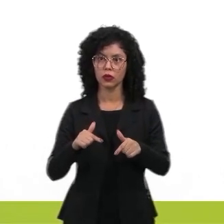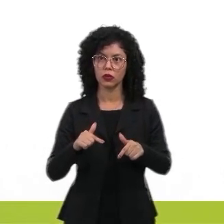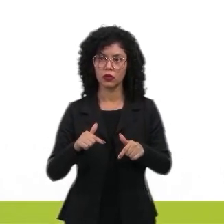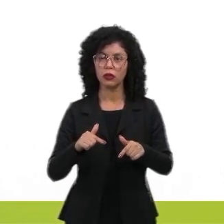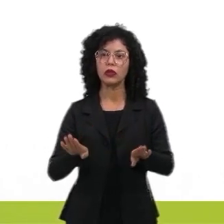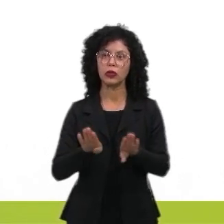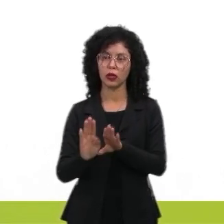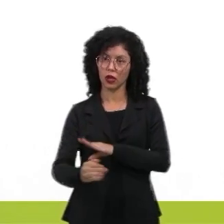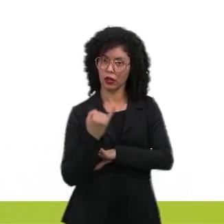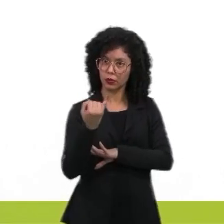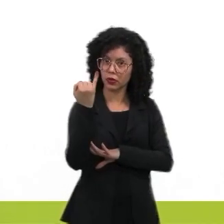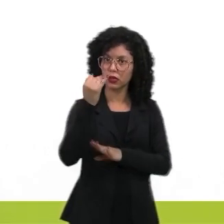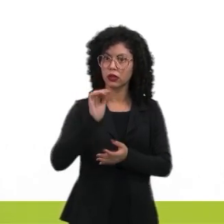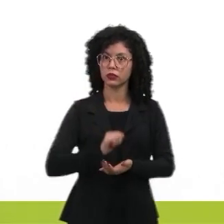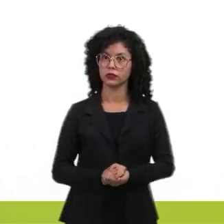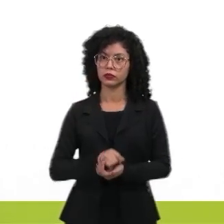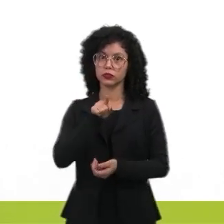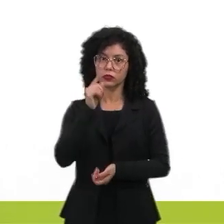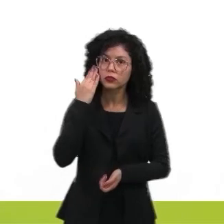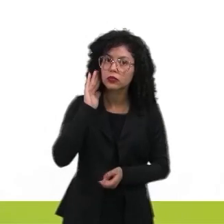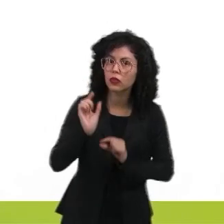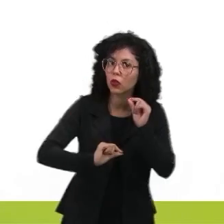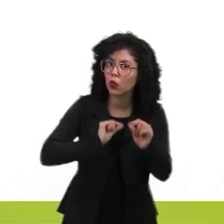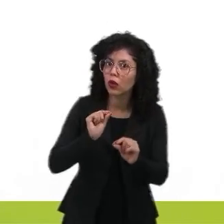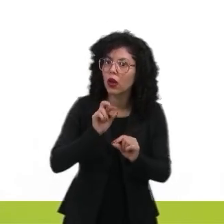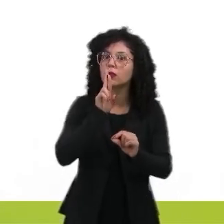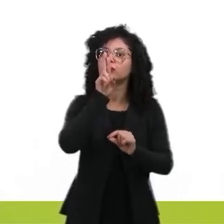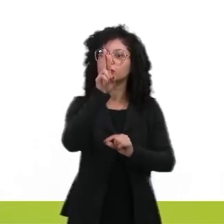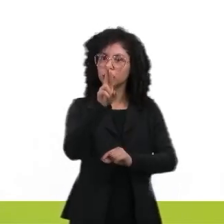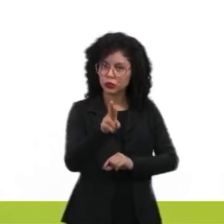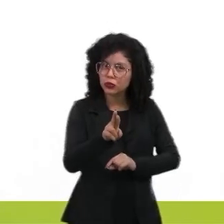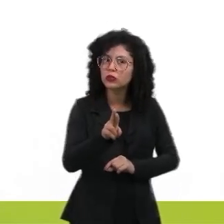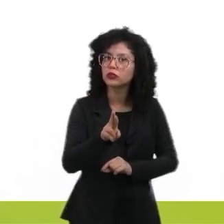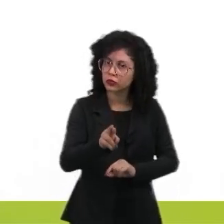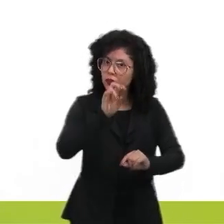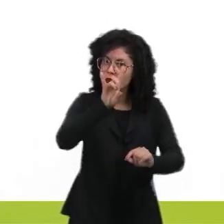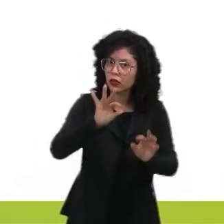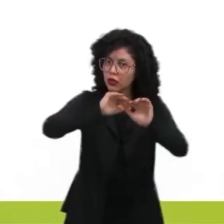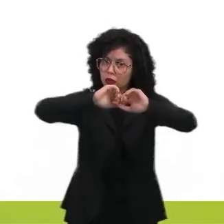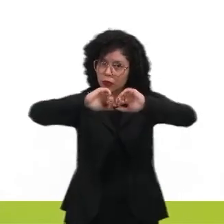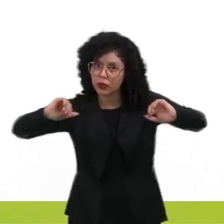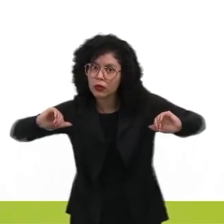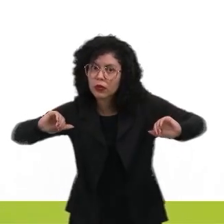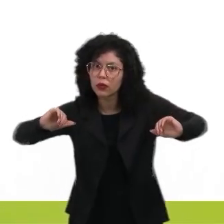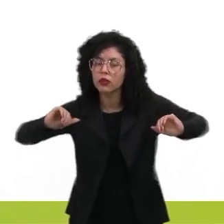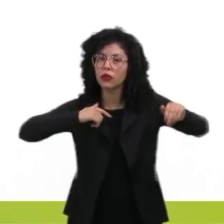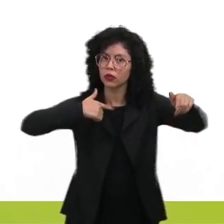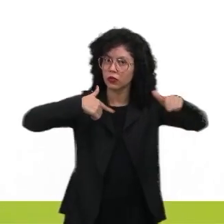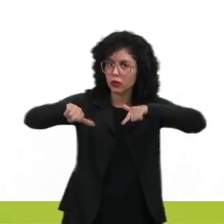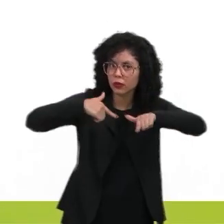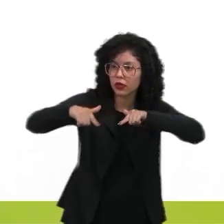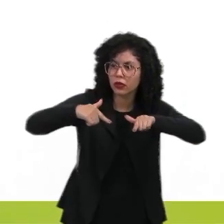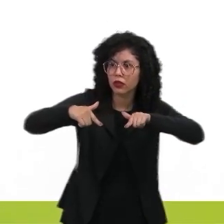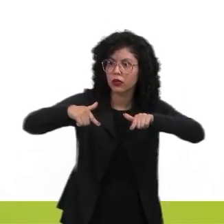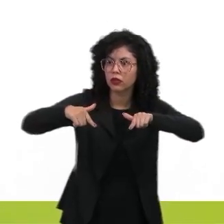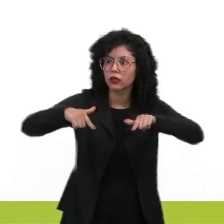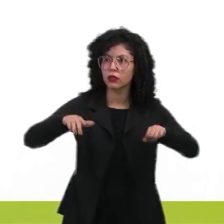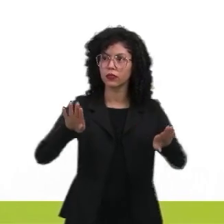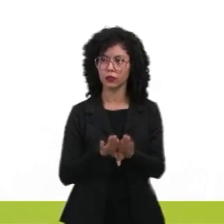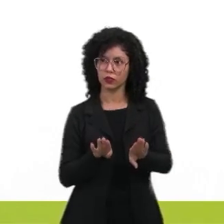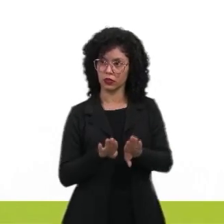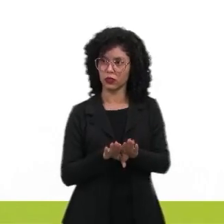Pessoal, muito importante vocês entenderem que esse cálculo aqui, ó, ele vai ser separado, ele vai ser trabalhado de